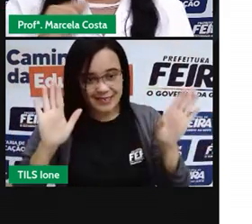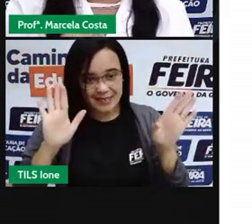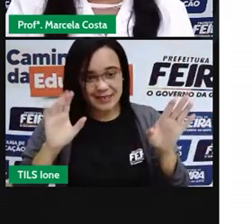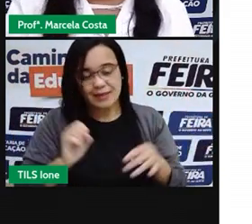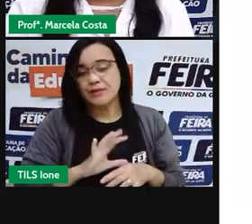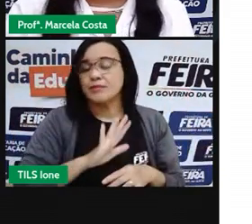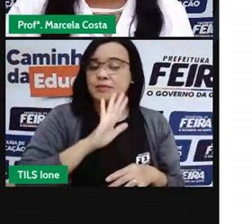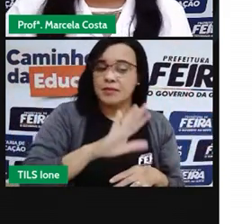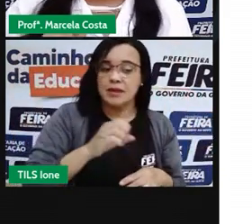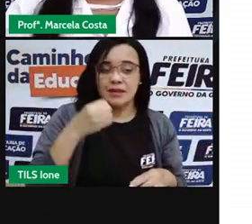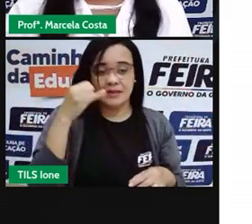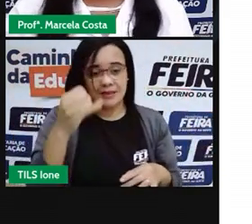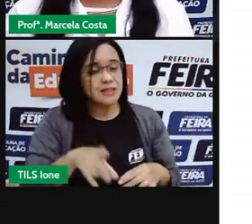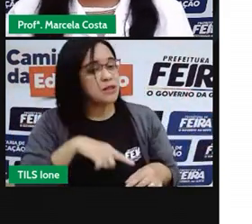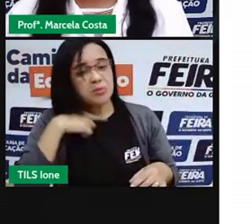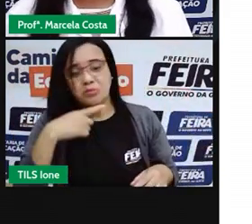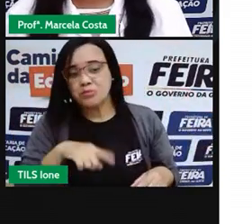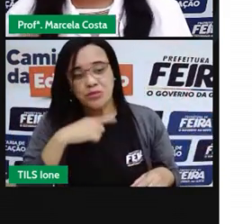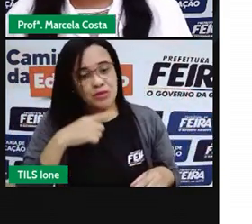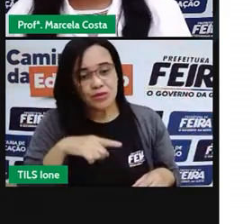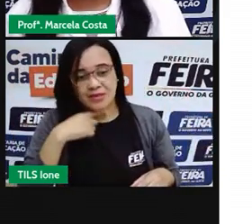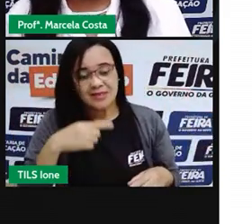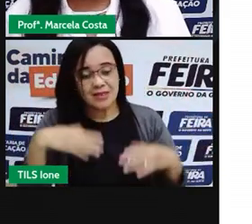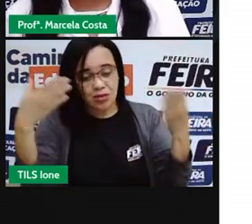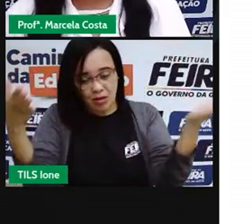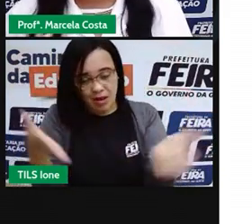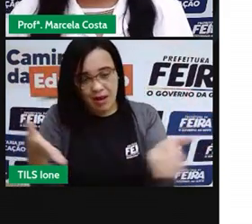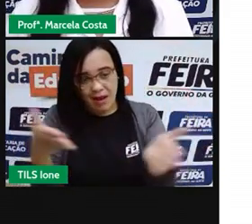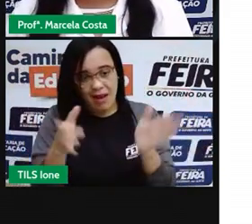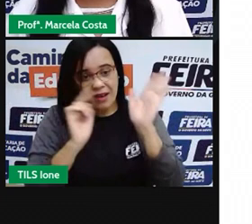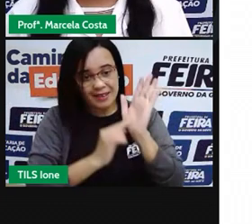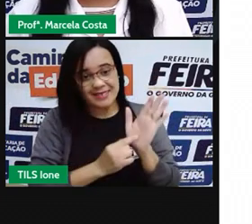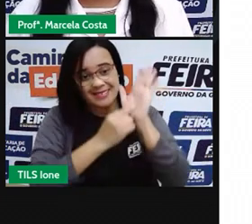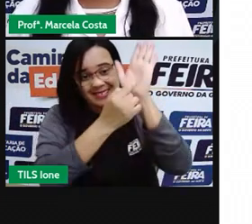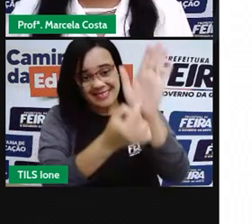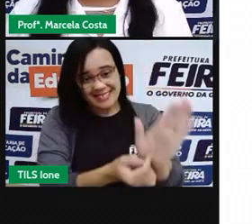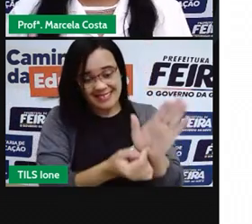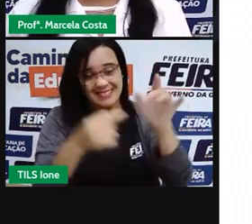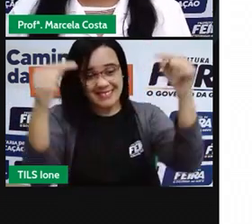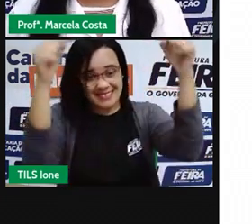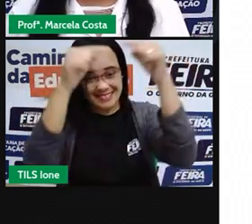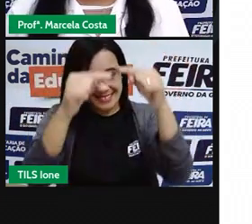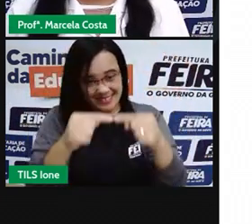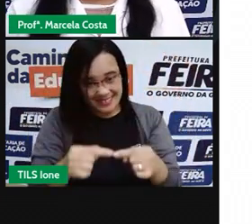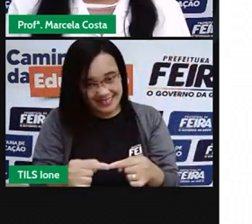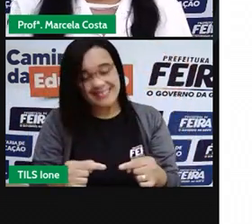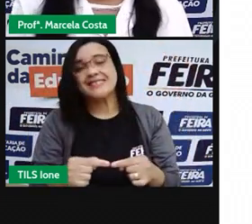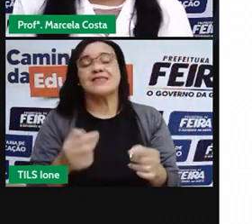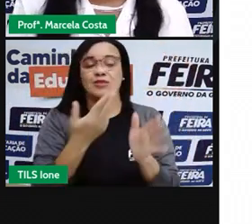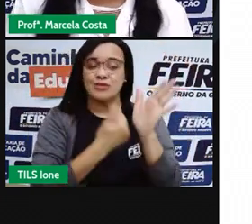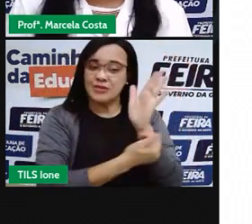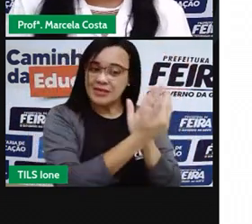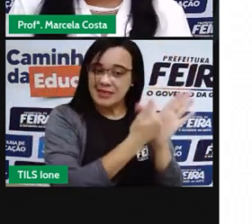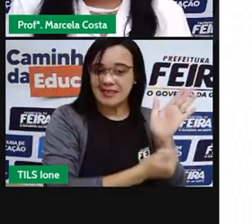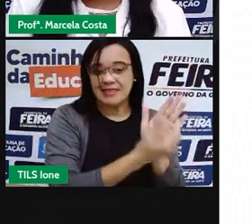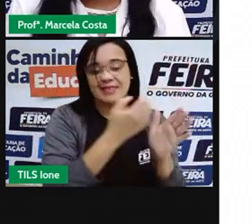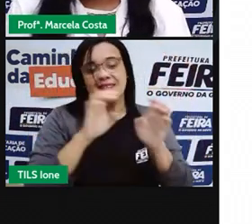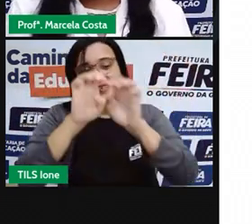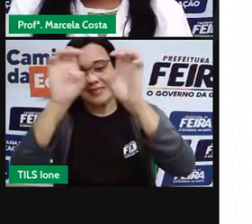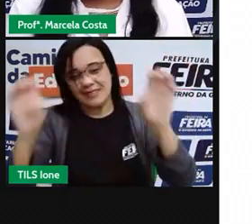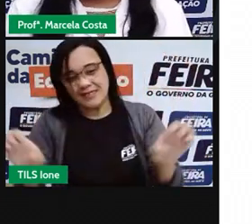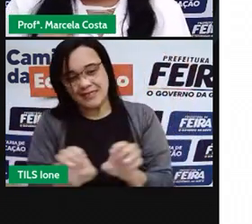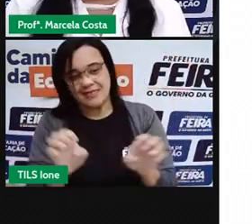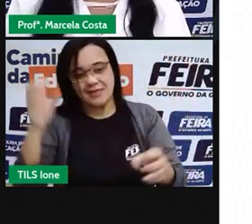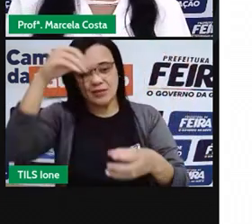eu vou te mostrar agora que figuras planas foram esses que eu estava associando com as estruturas do